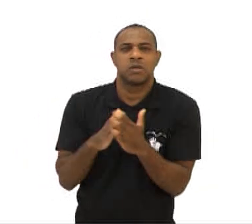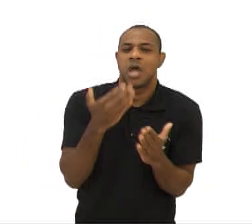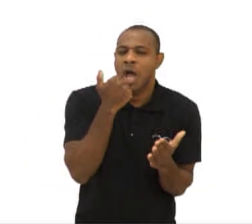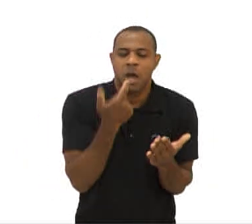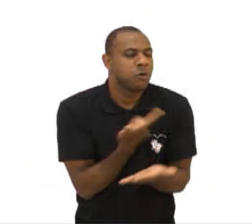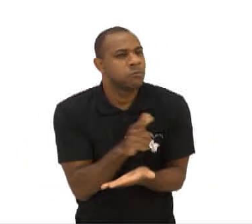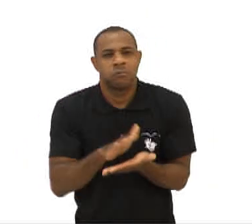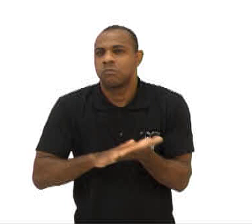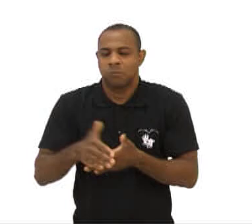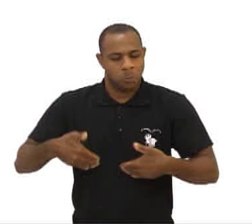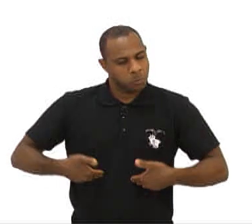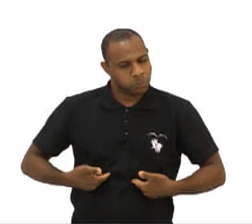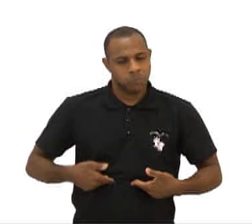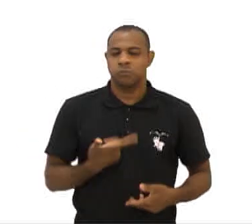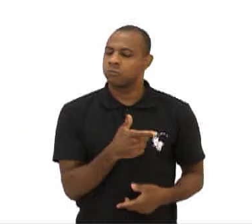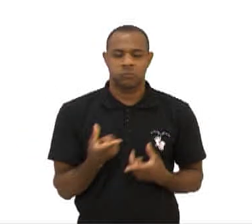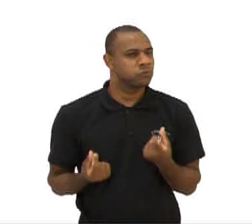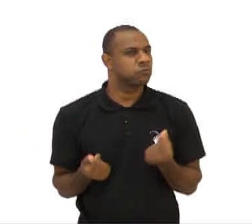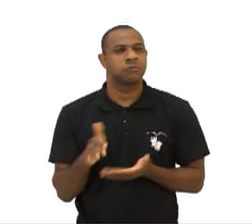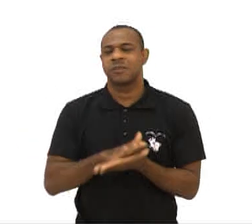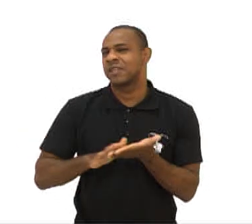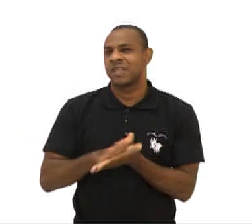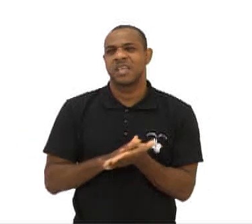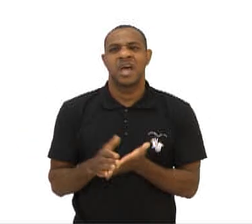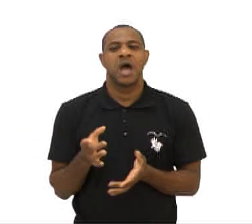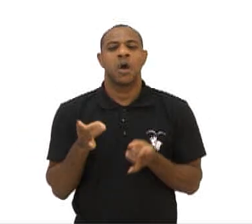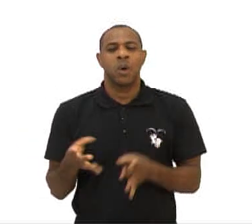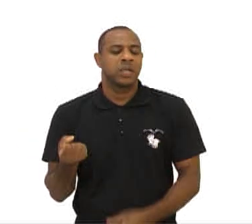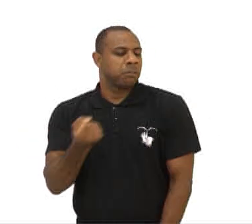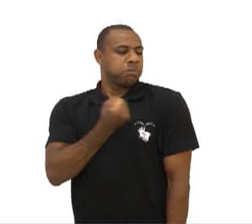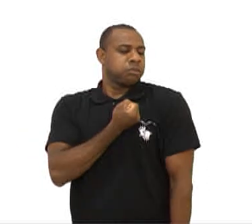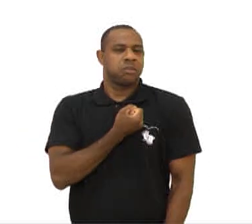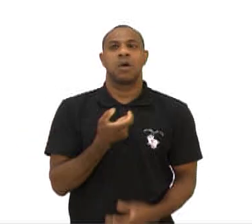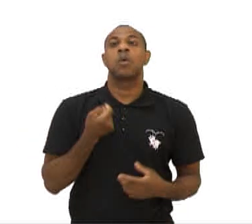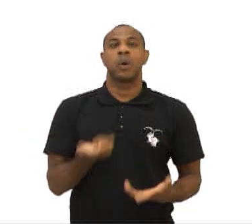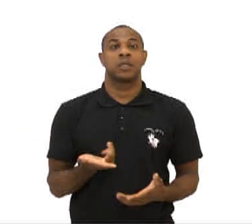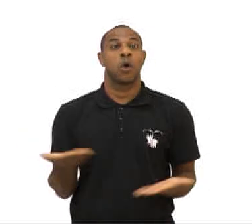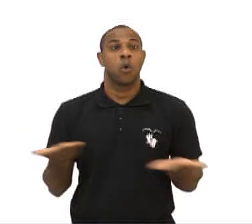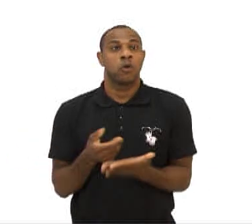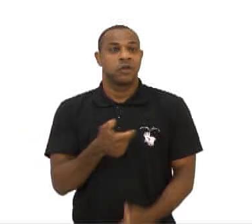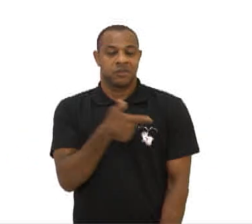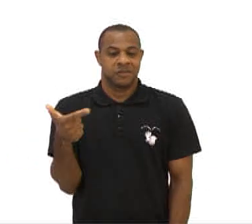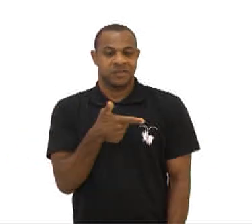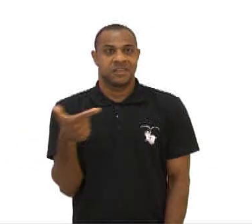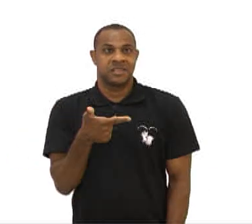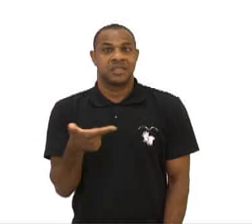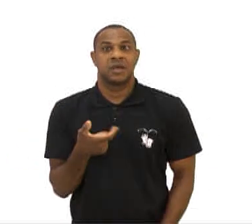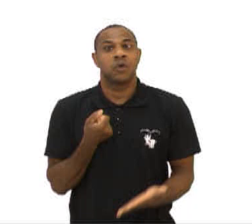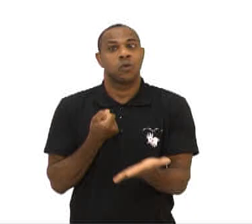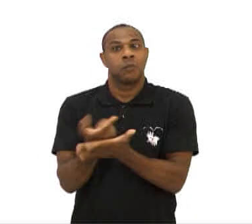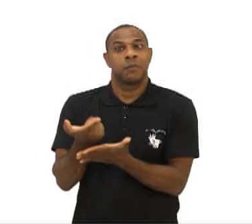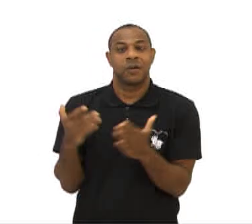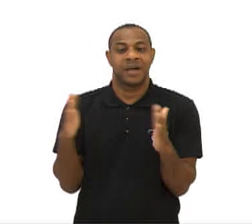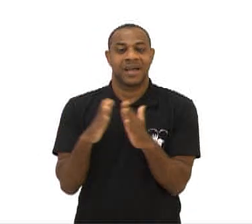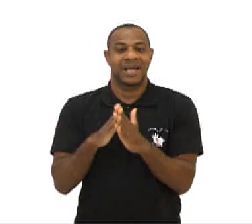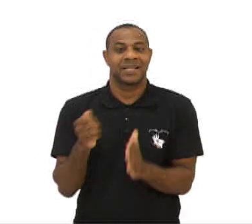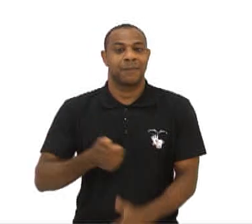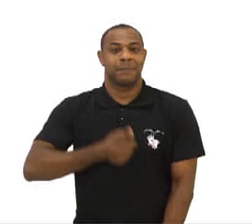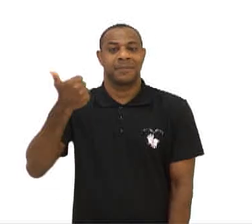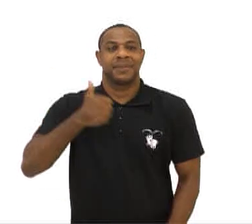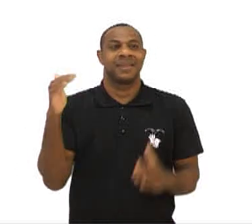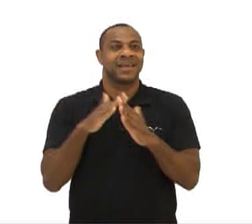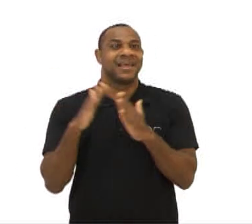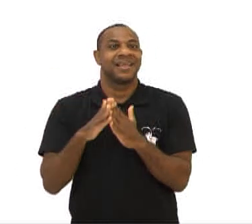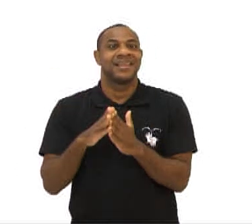dormir. Vivia sem dinheiro e quase desistiu da vida. Hoje, aos 22 anos, acabou de comprar sua primeira casa e ele